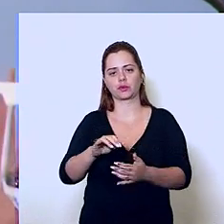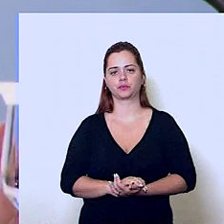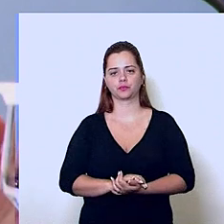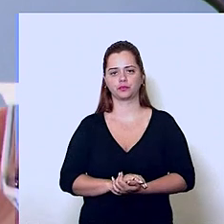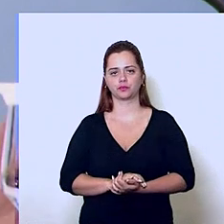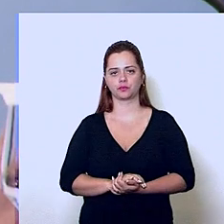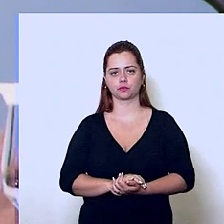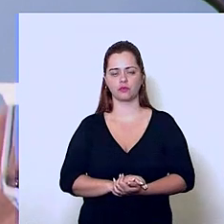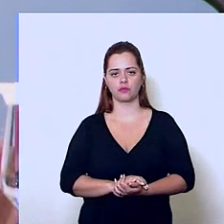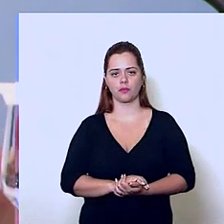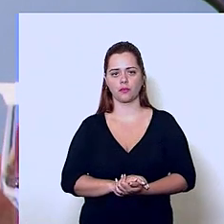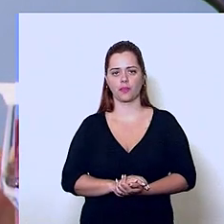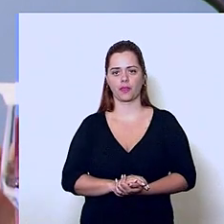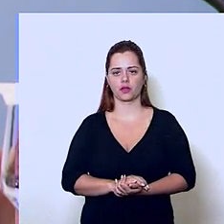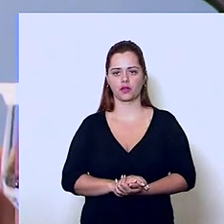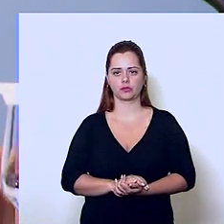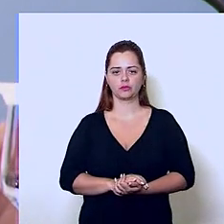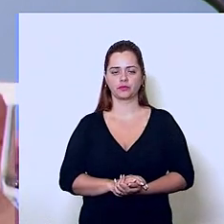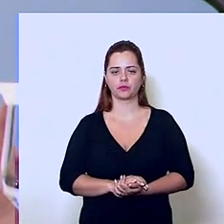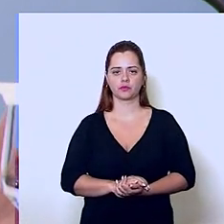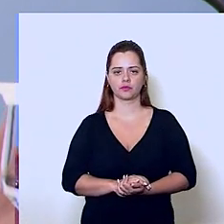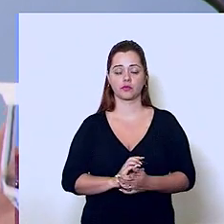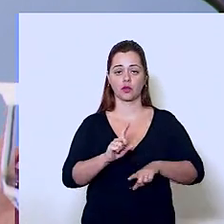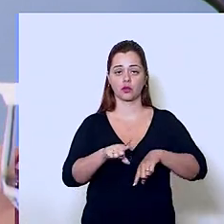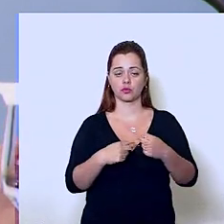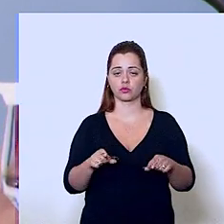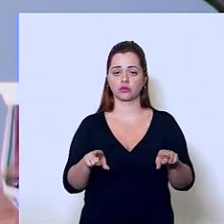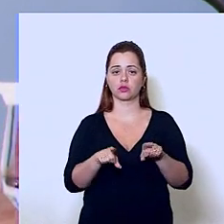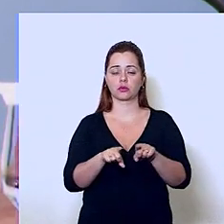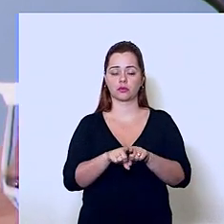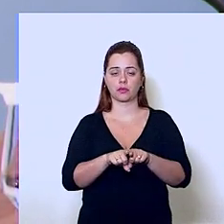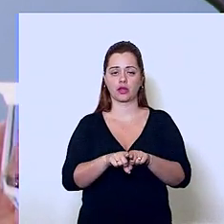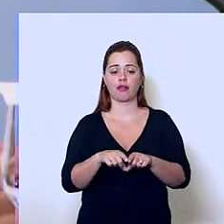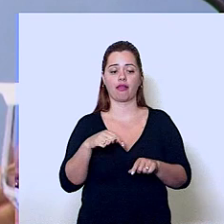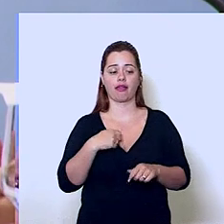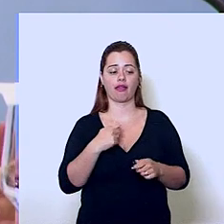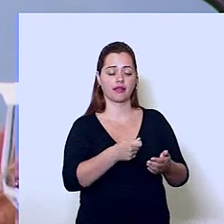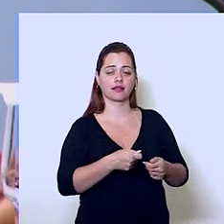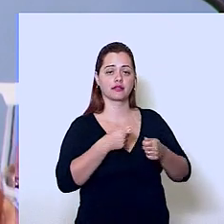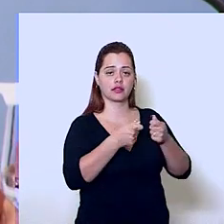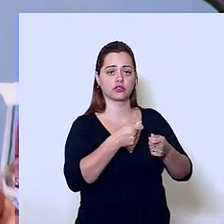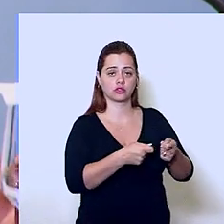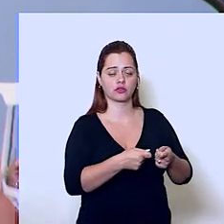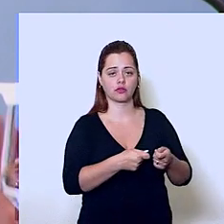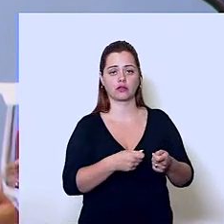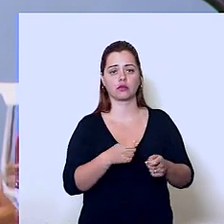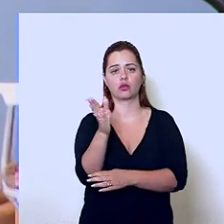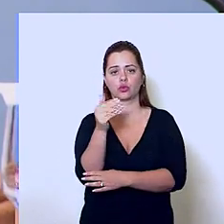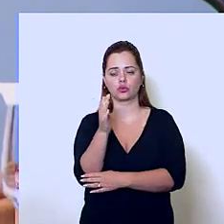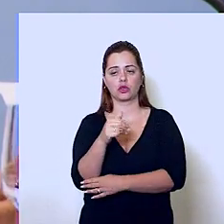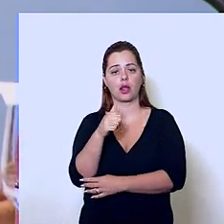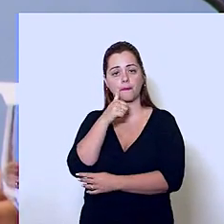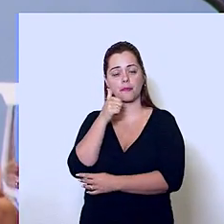que talvez mencione, é que ele incentivava muito a participação de diplomatas mulheres sob a